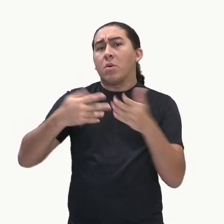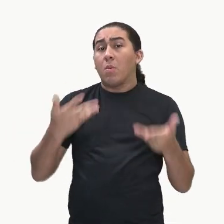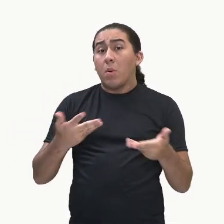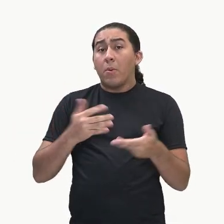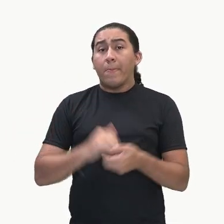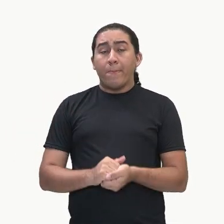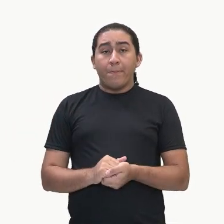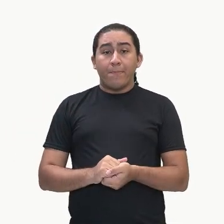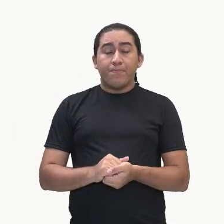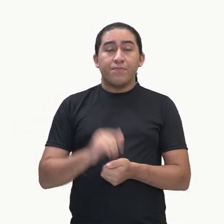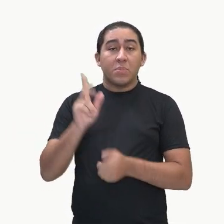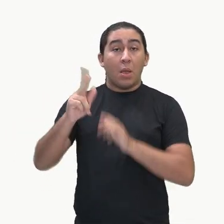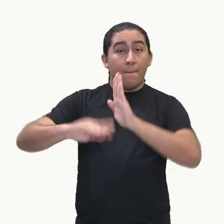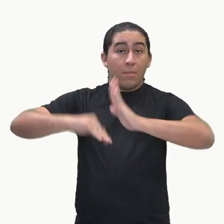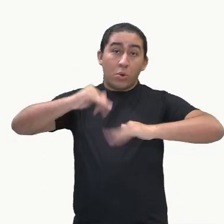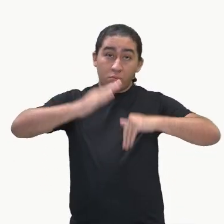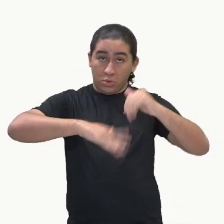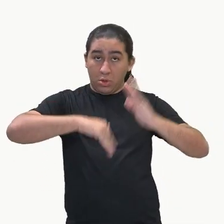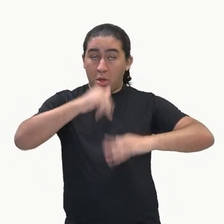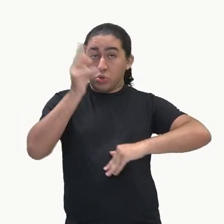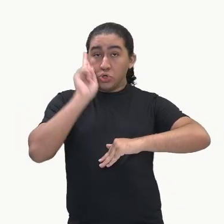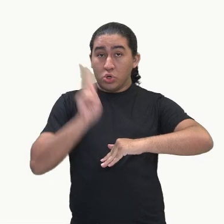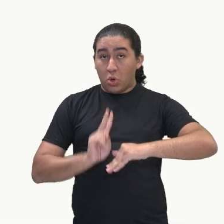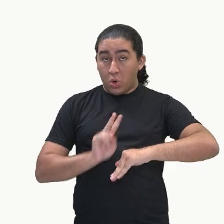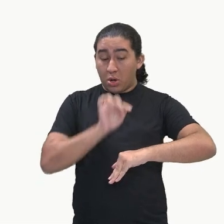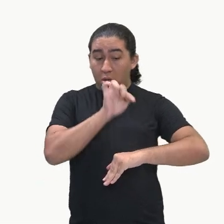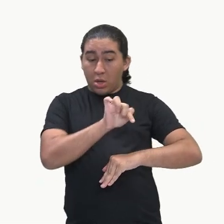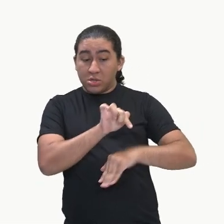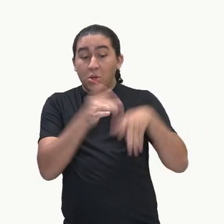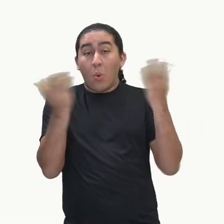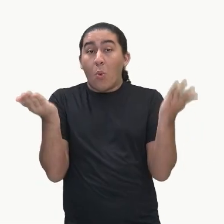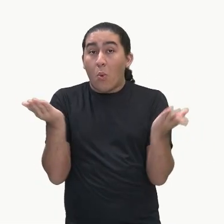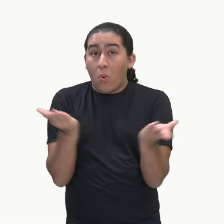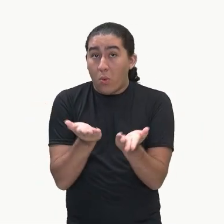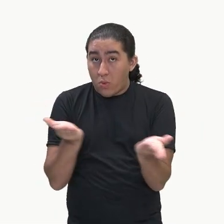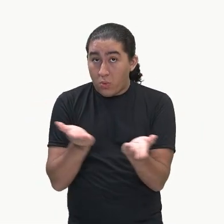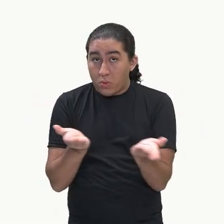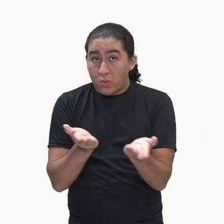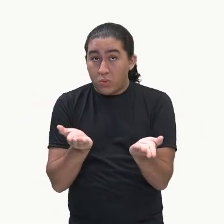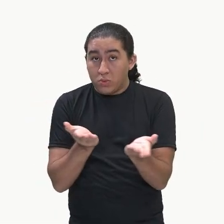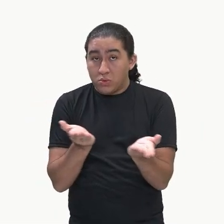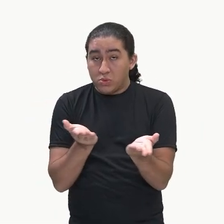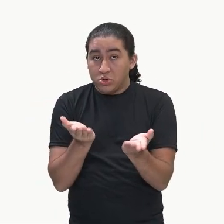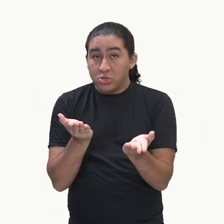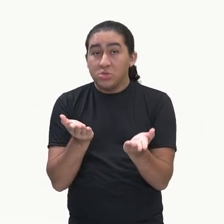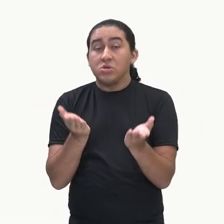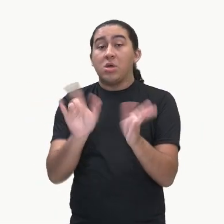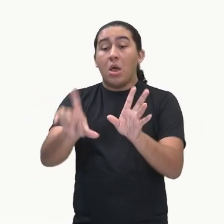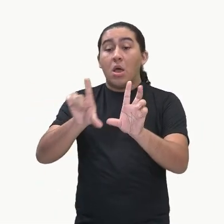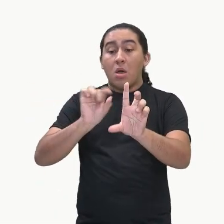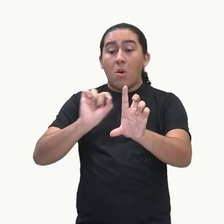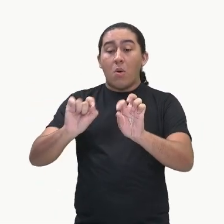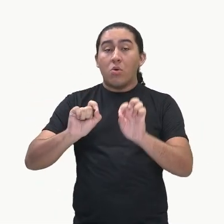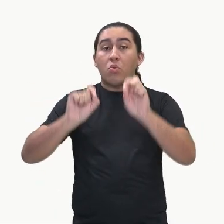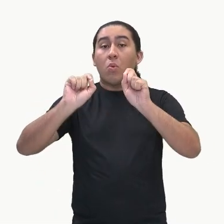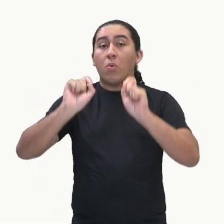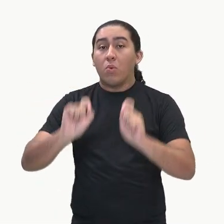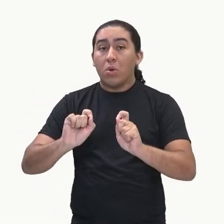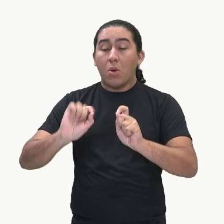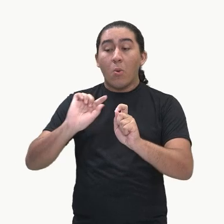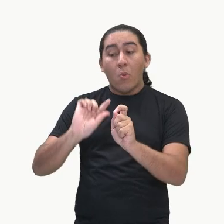os historiadores, na atualidade, preferem